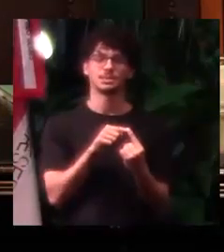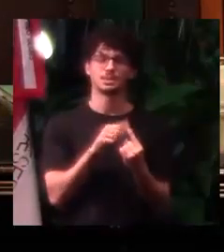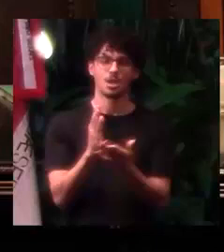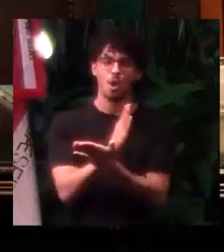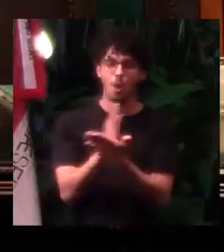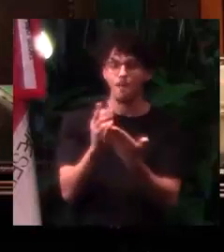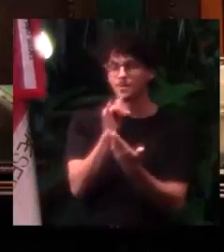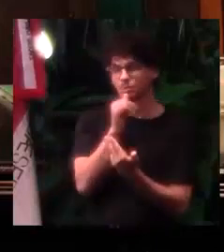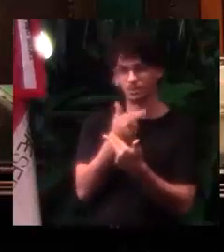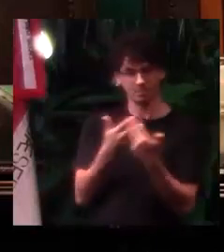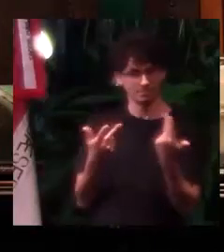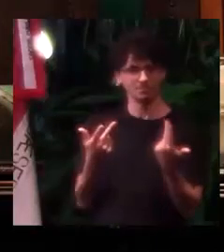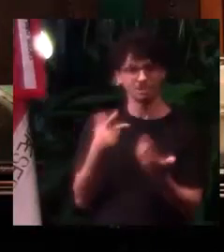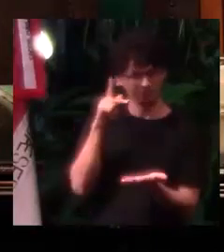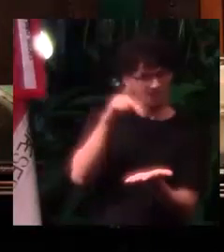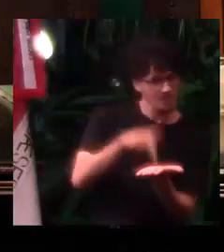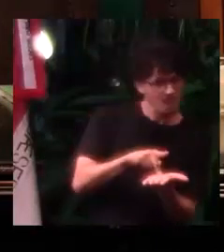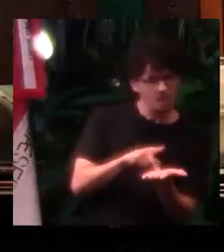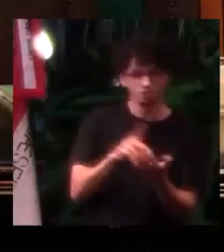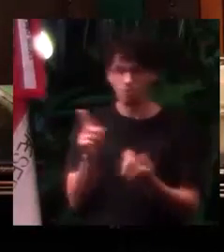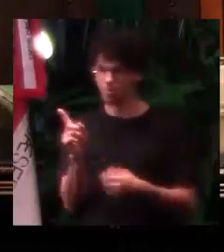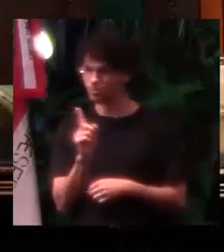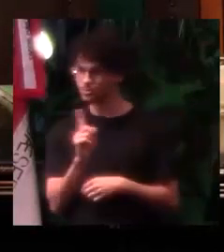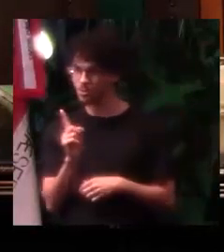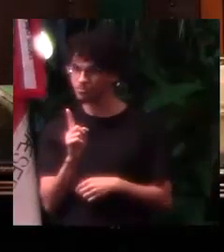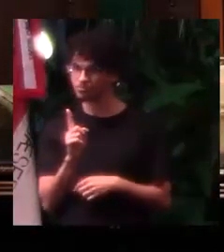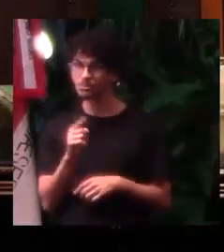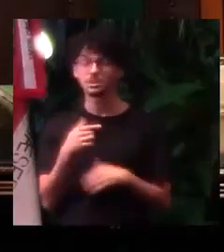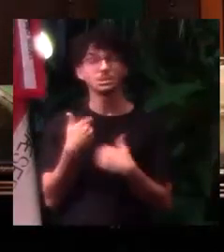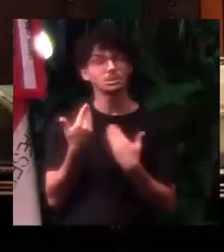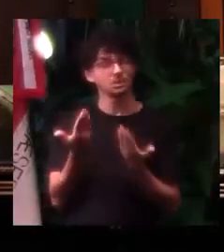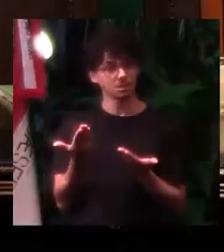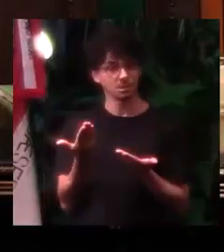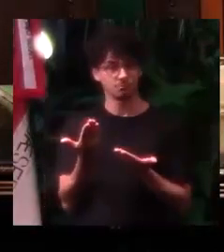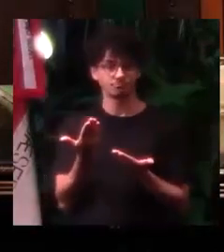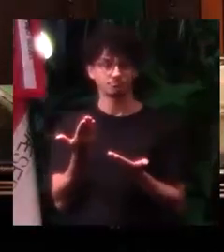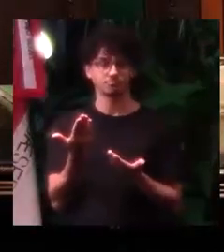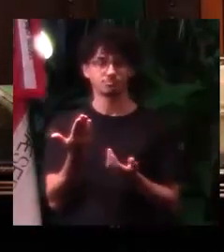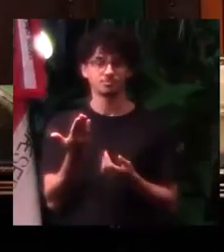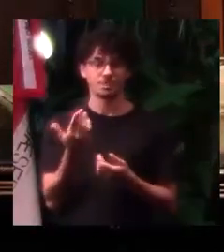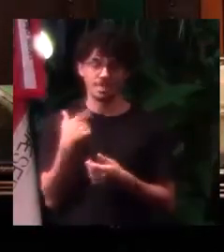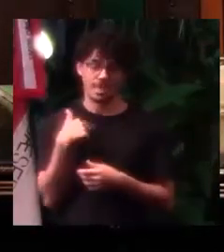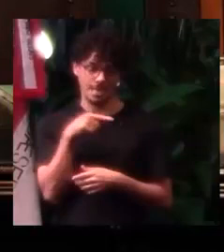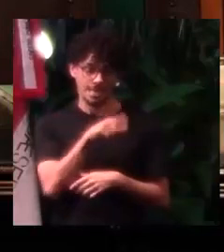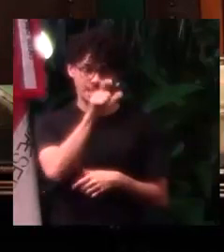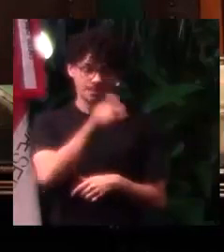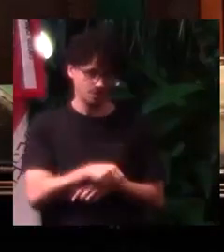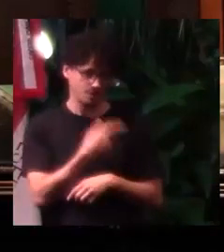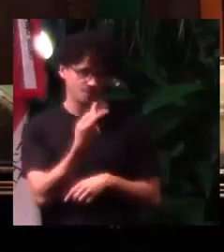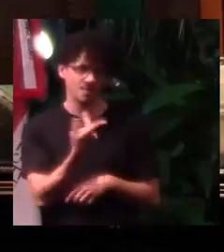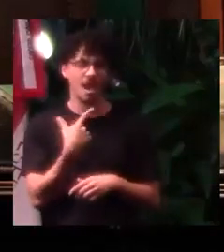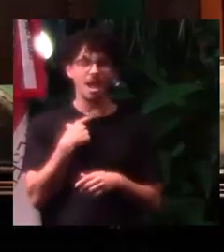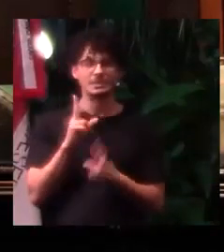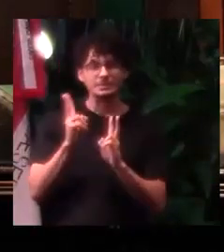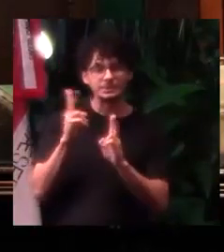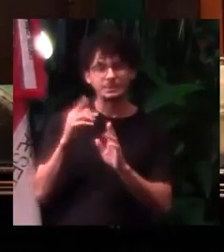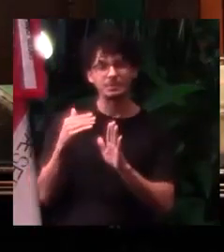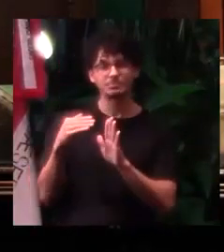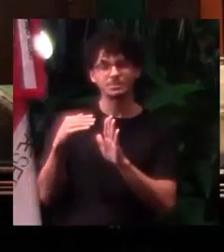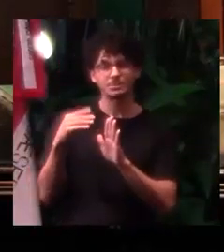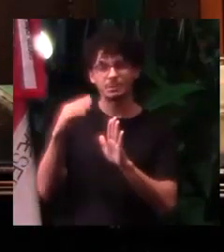questões como verossímeis ou não, que são, segundo eles, muito pautadas em determinados parâmetros de